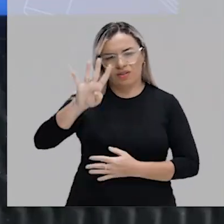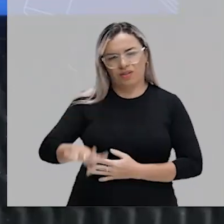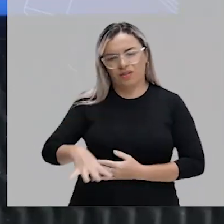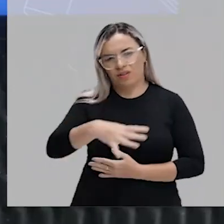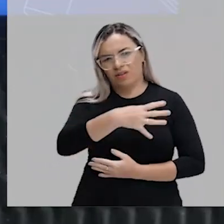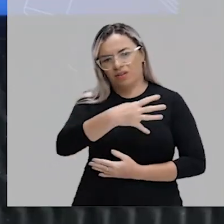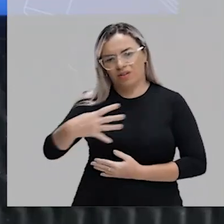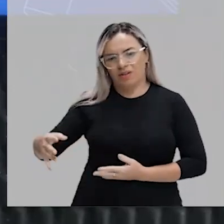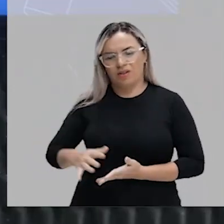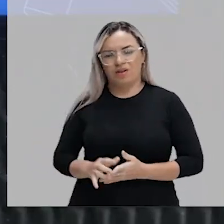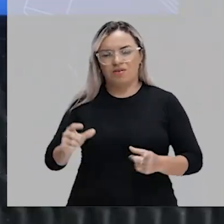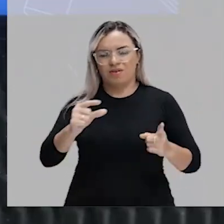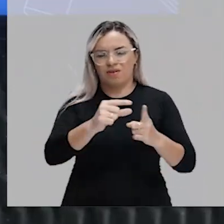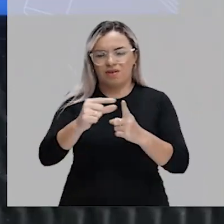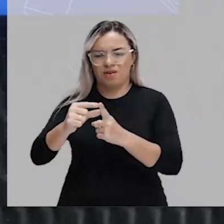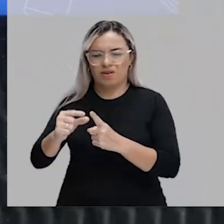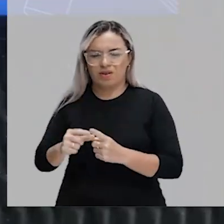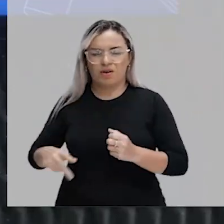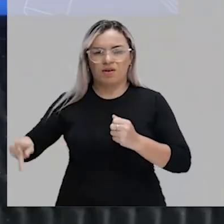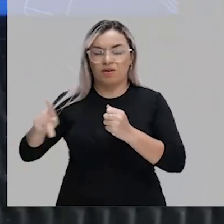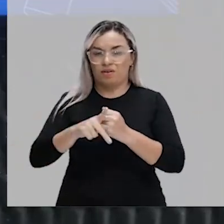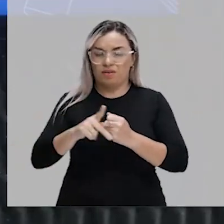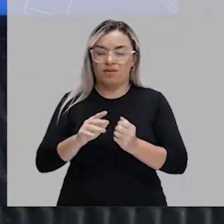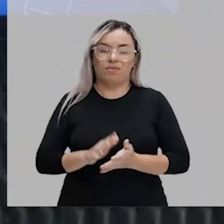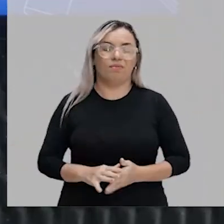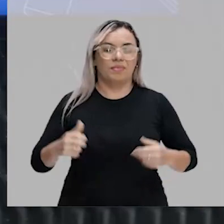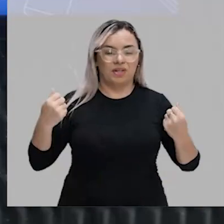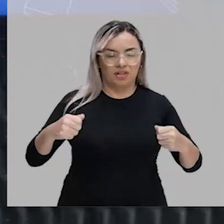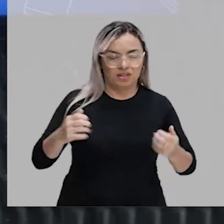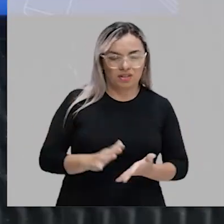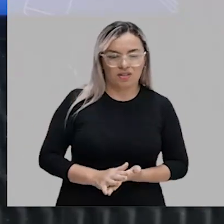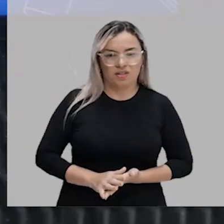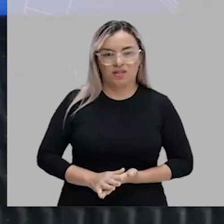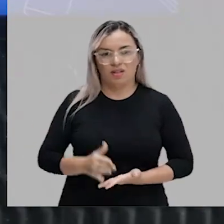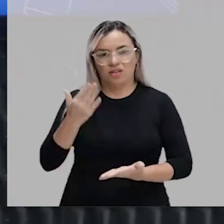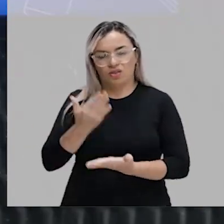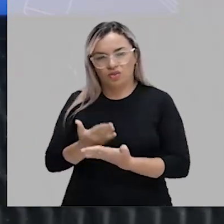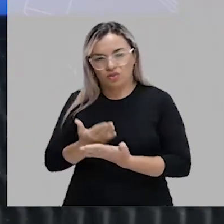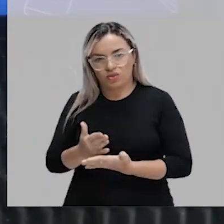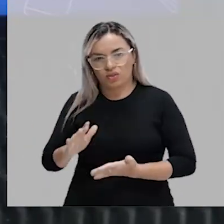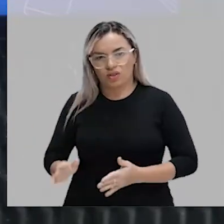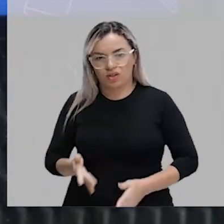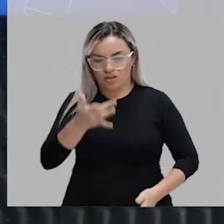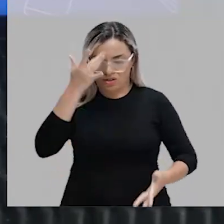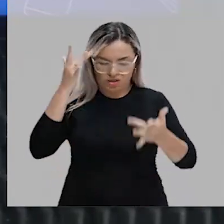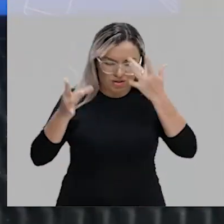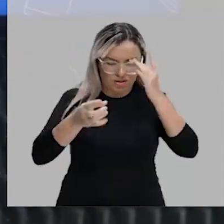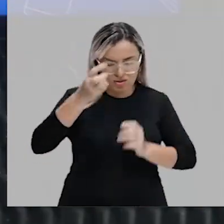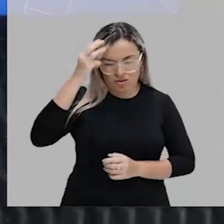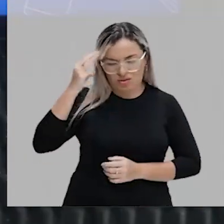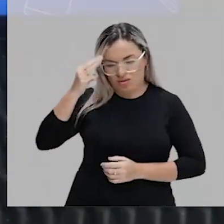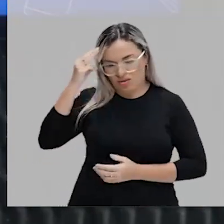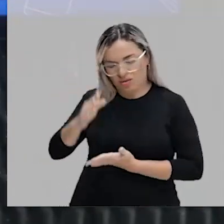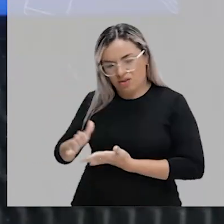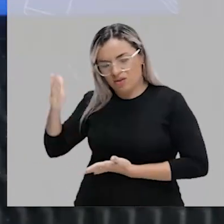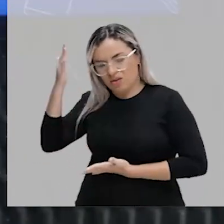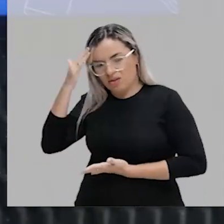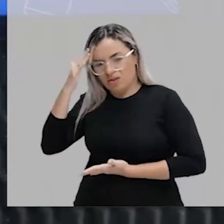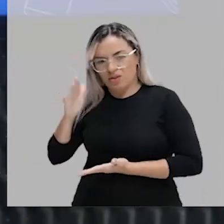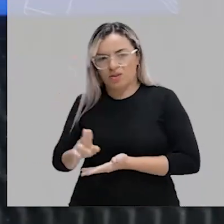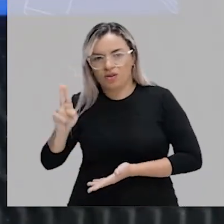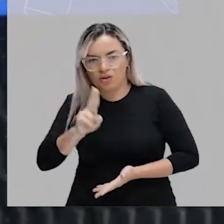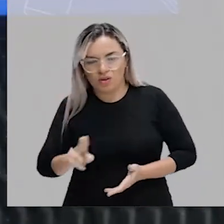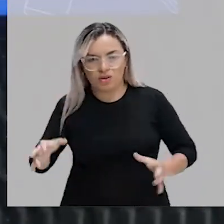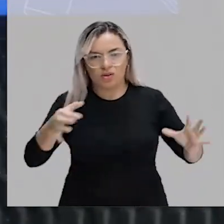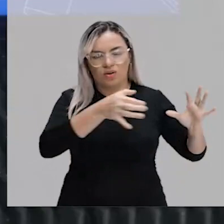De matemática. Tem que estudar e tem que decorar. Tem que conhecer, tem que aprender. A compreensão é o uso dele no